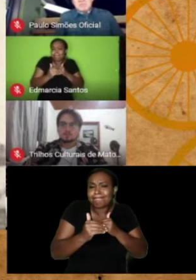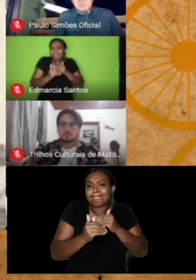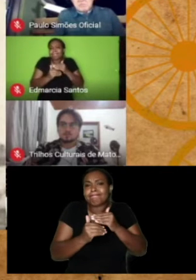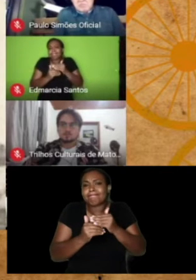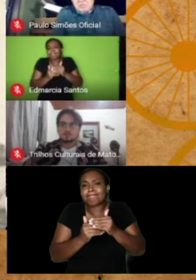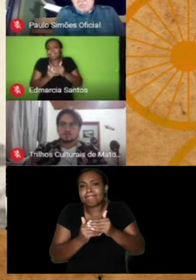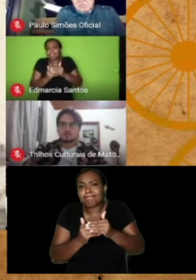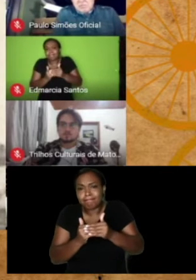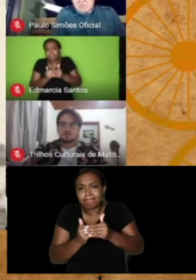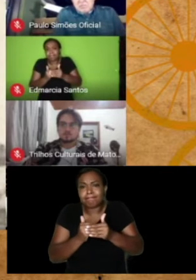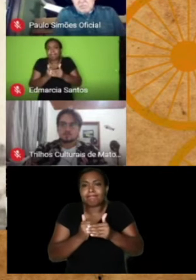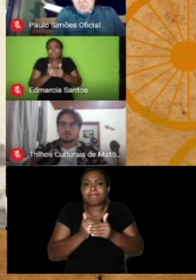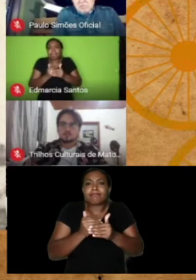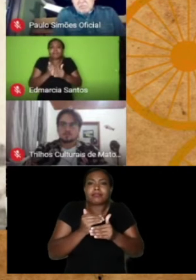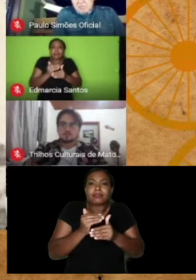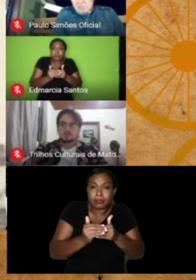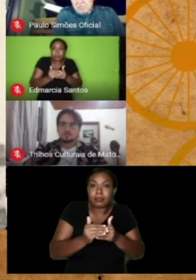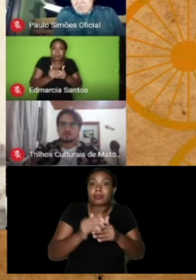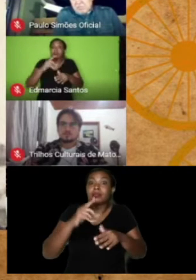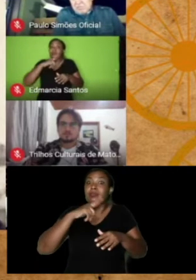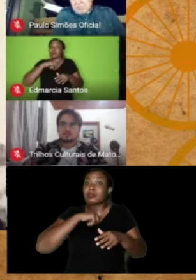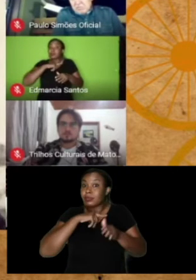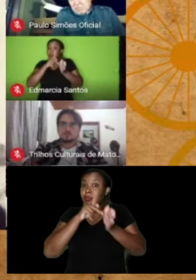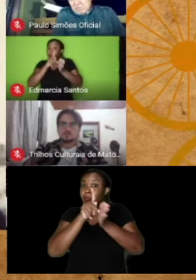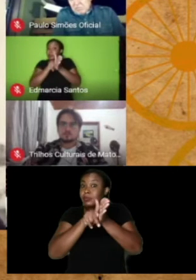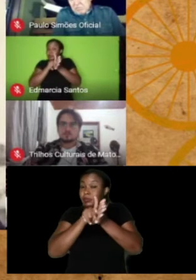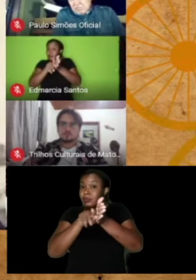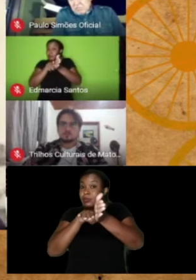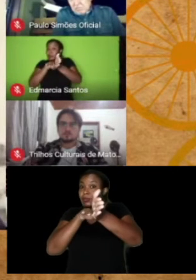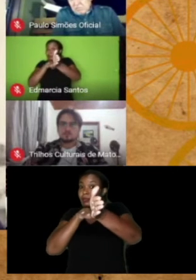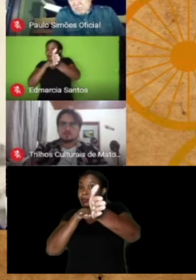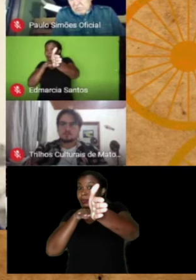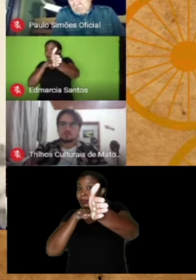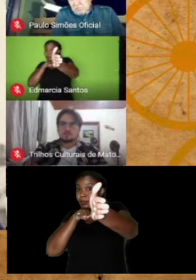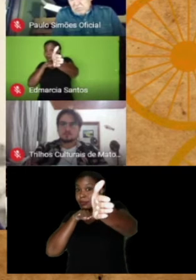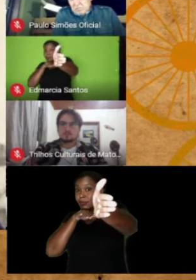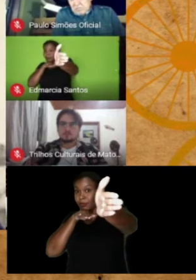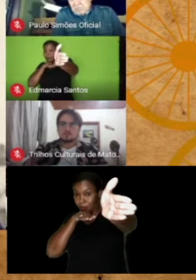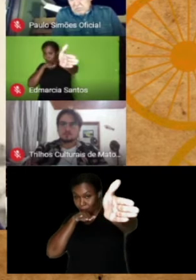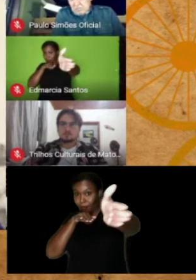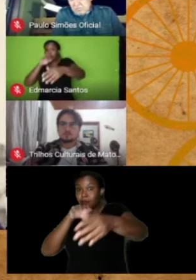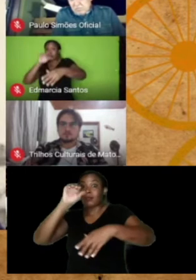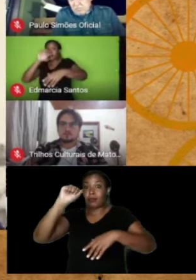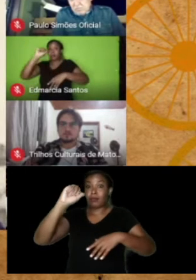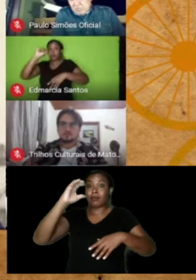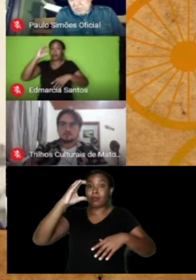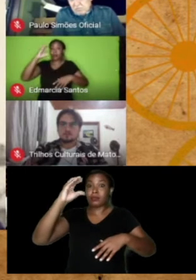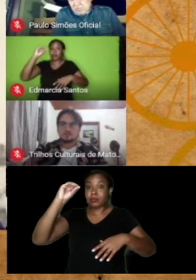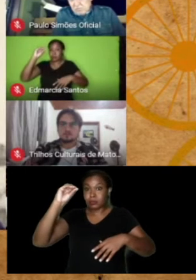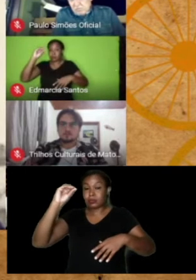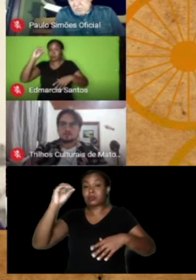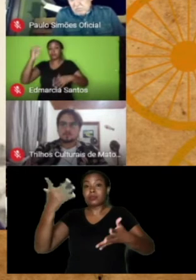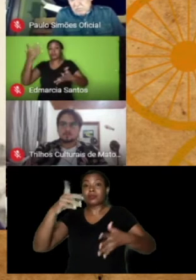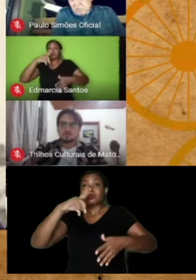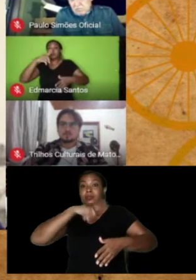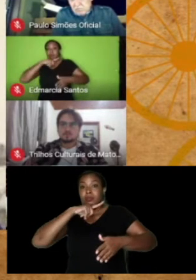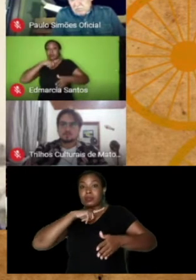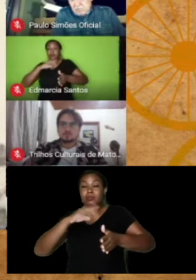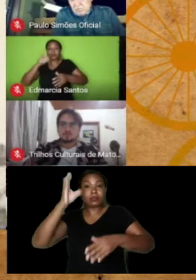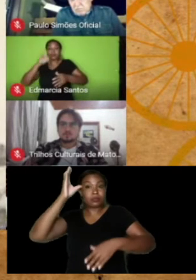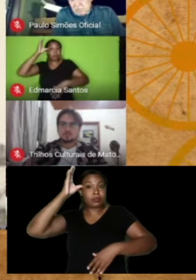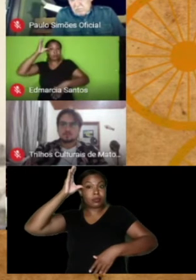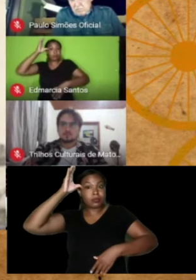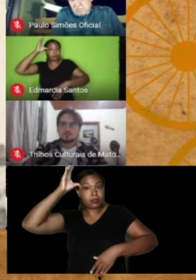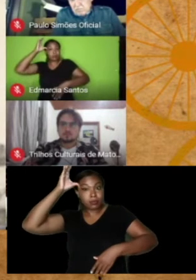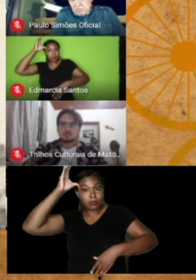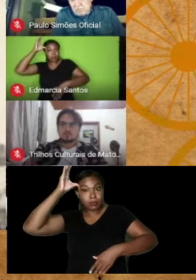ela leva material, principalmente aço, para a Bolívia, e o aço chega da China, no Porto de Santos,